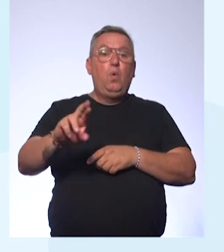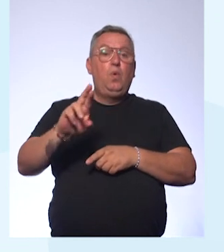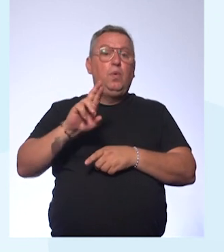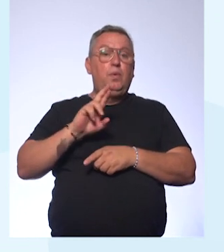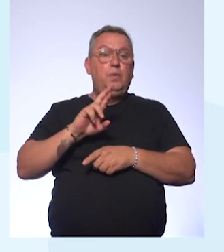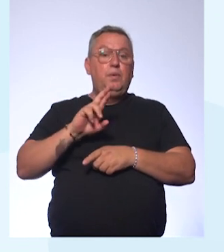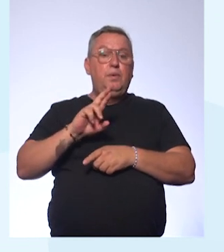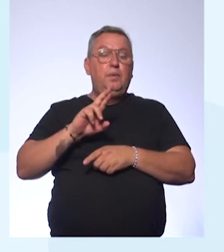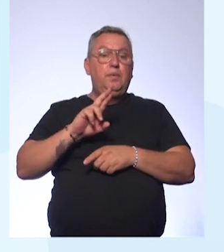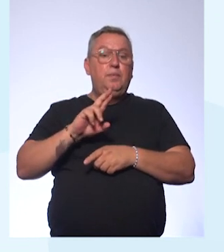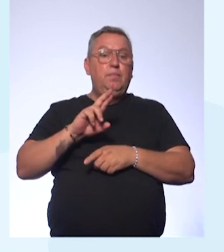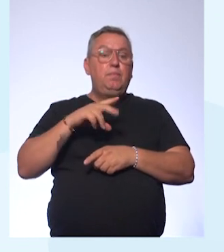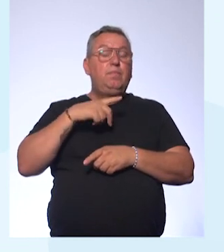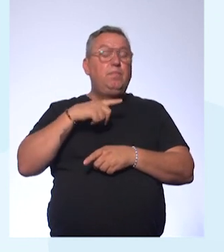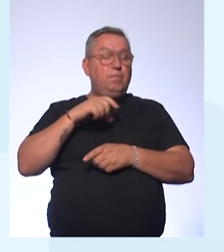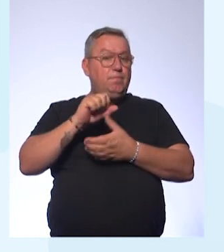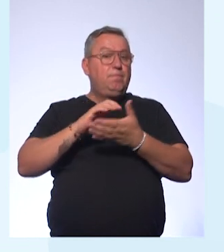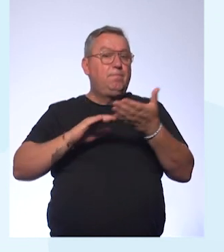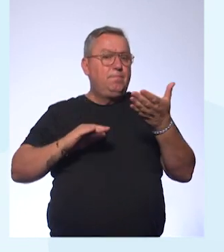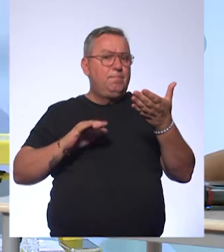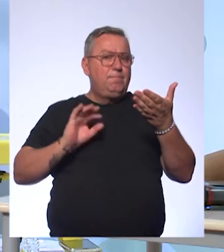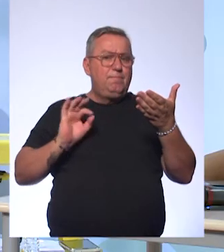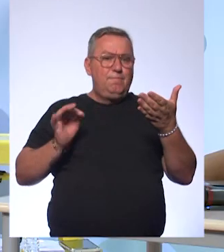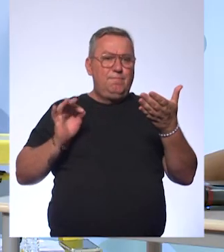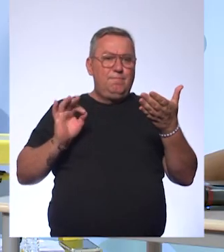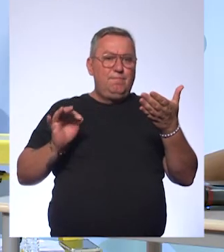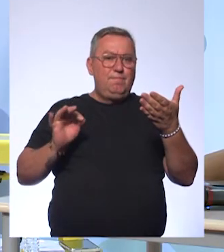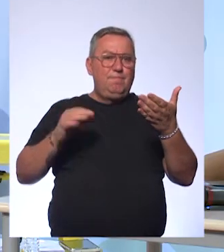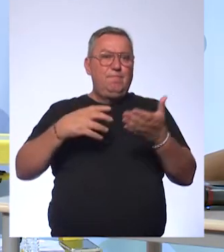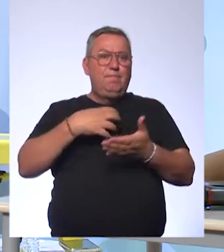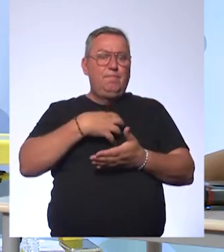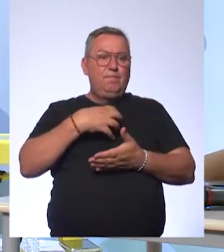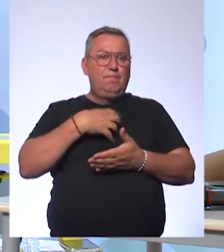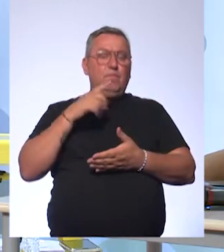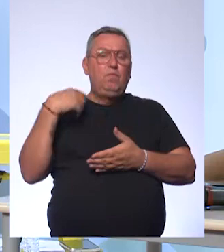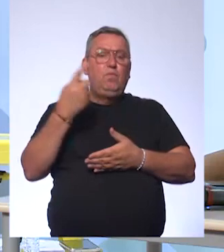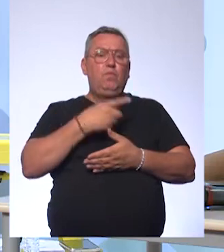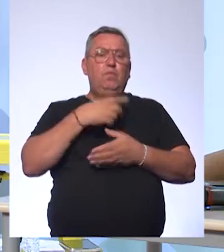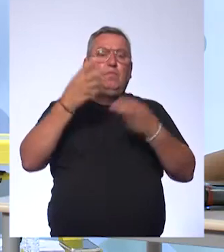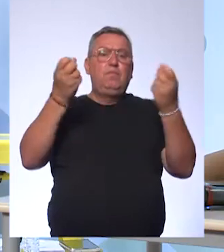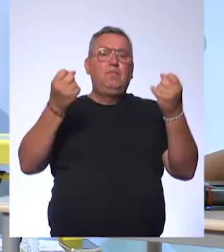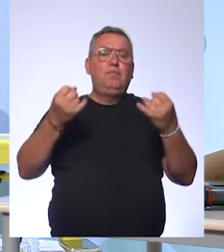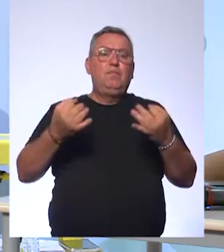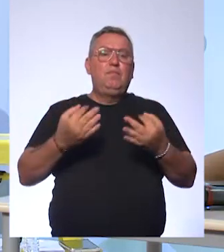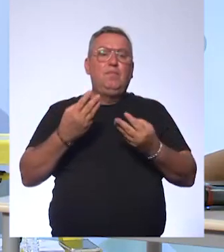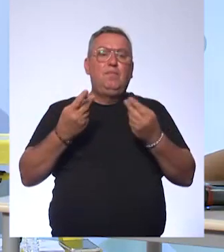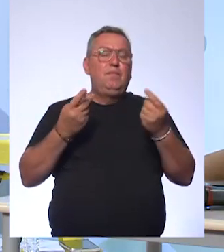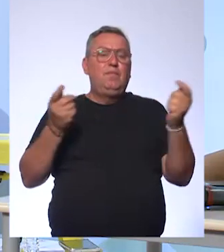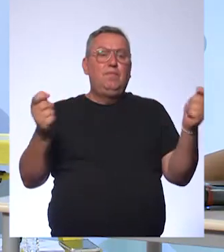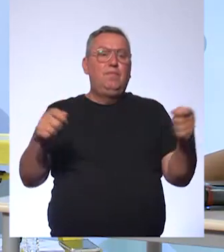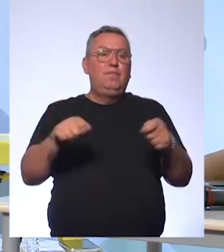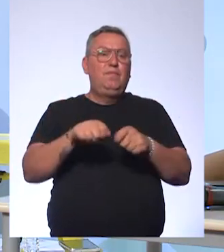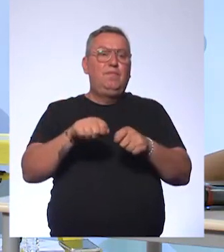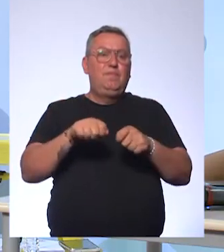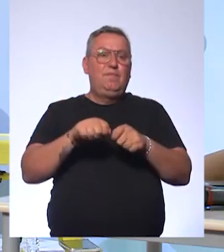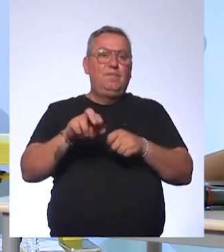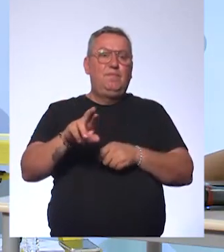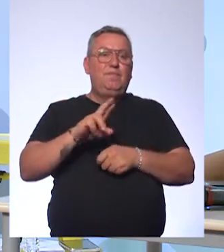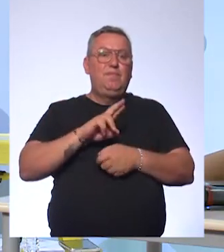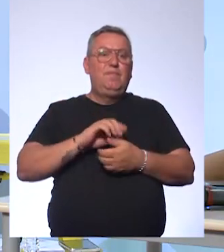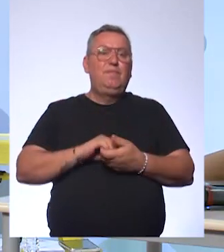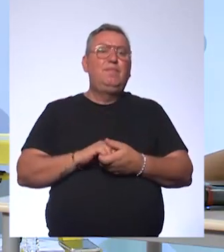resolução do exercício, certo? E a maneira, como foi explicado, de como você pode estar